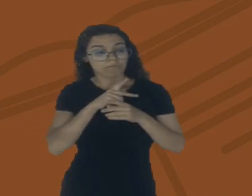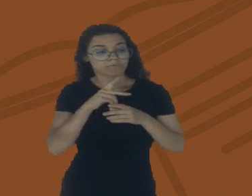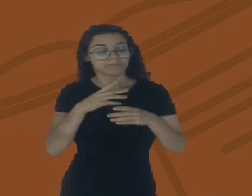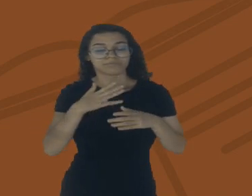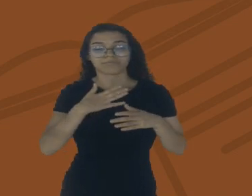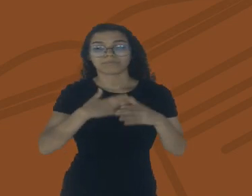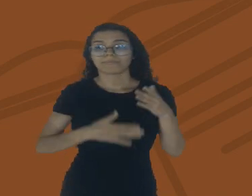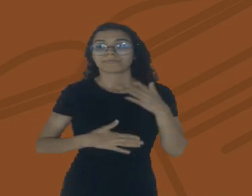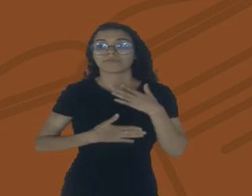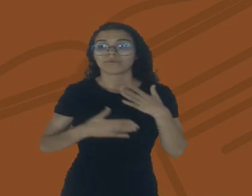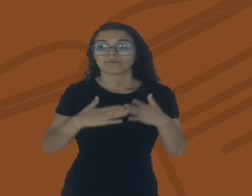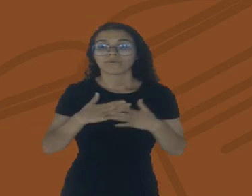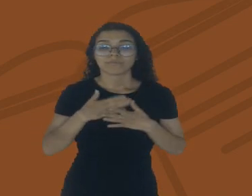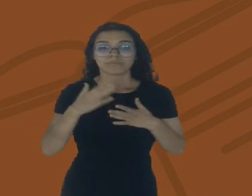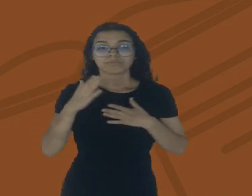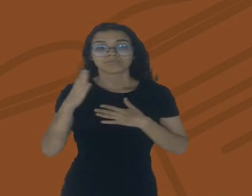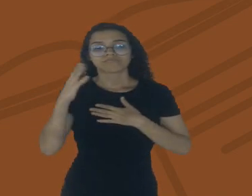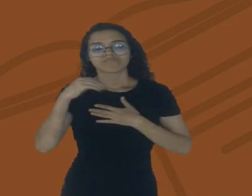durante essa realização